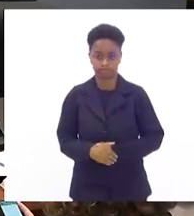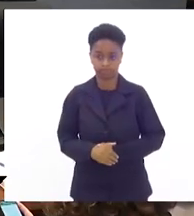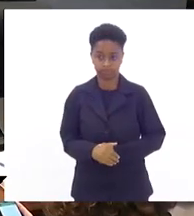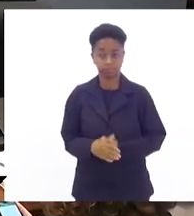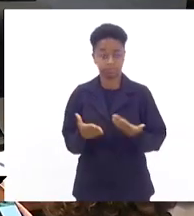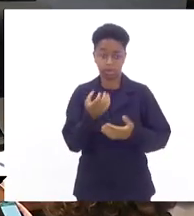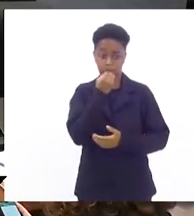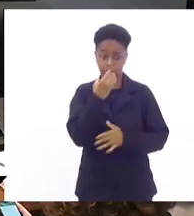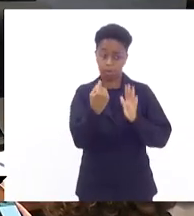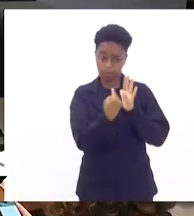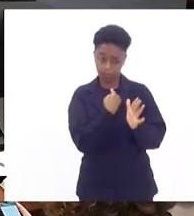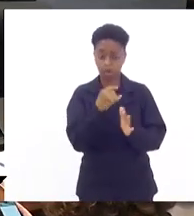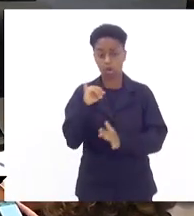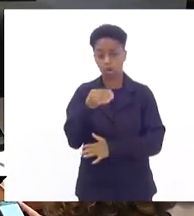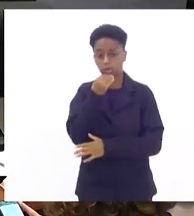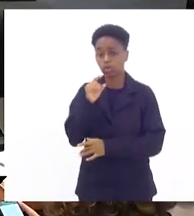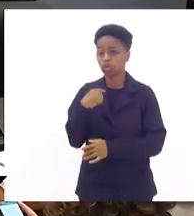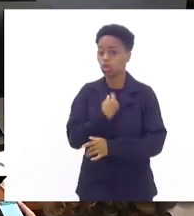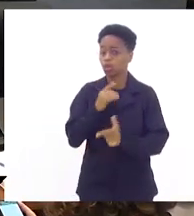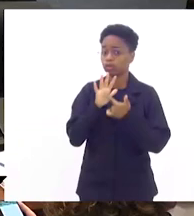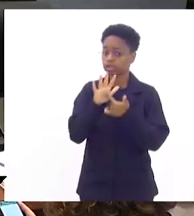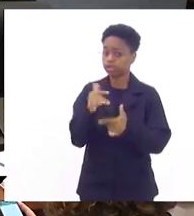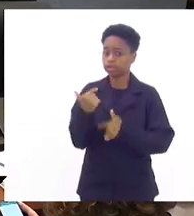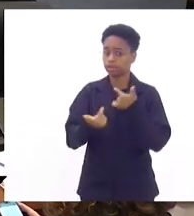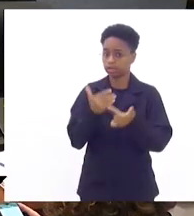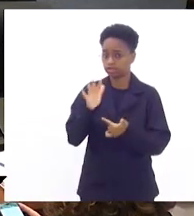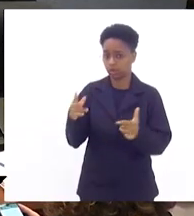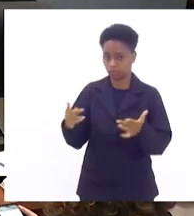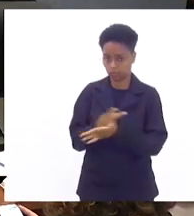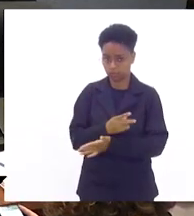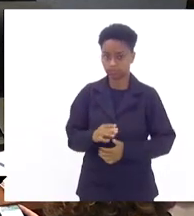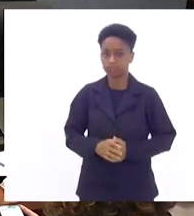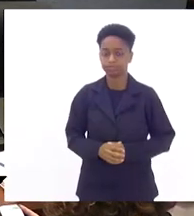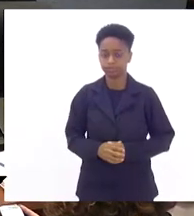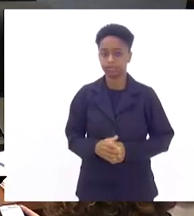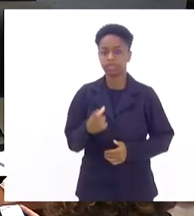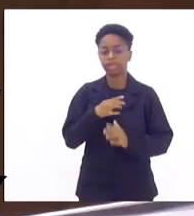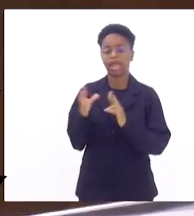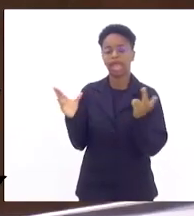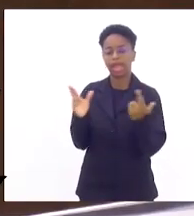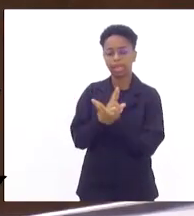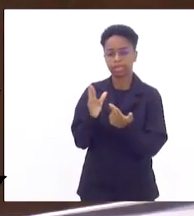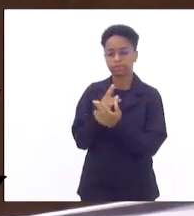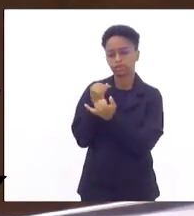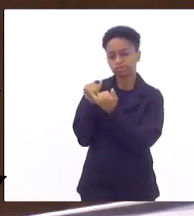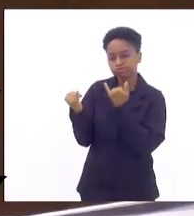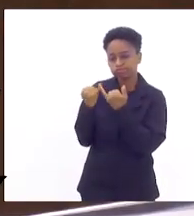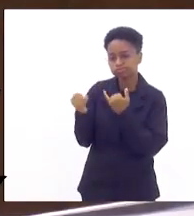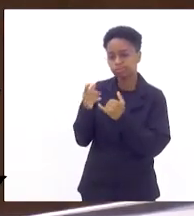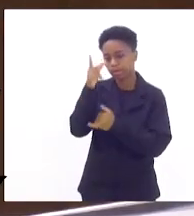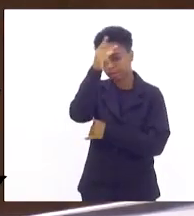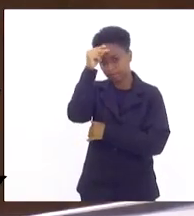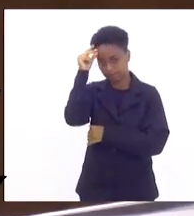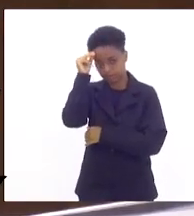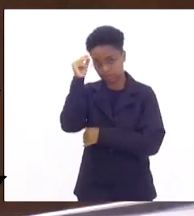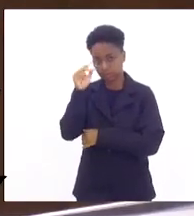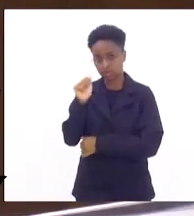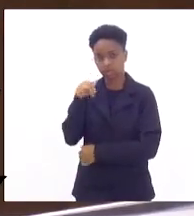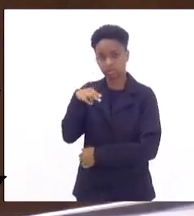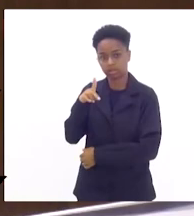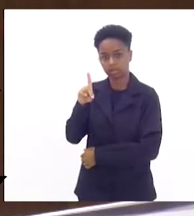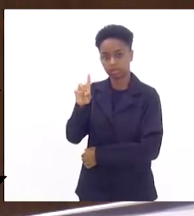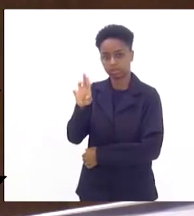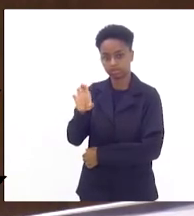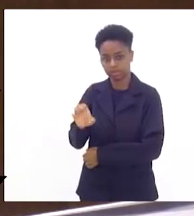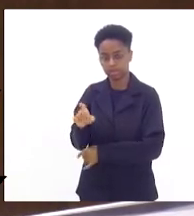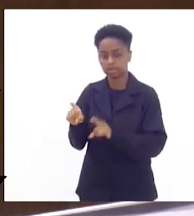boa pergunta, oportunidade da gente mostrar o trabalho que foi feito. A gente tem uma relação muito próxima lá com os prefeitos, tanto o André Português quanto o